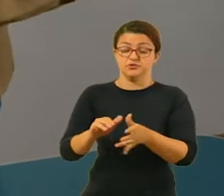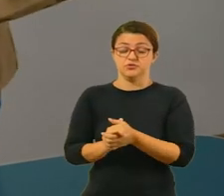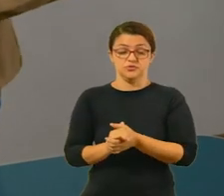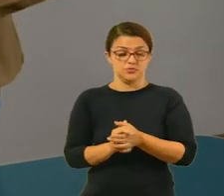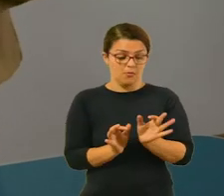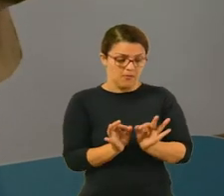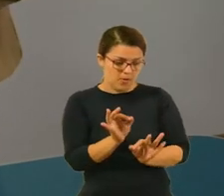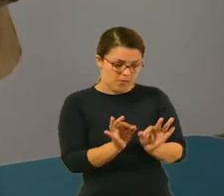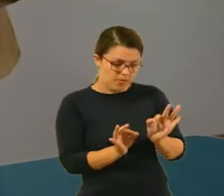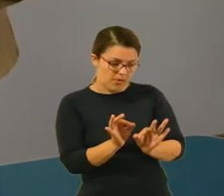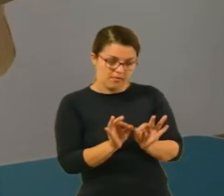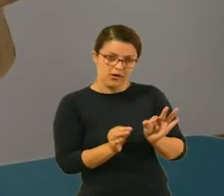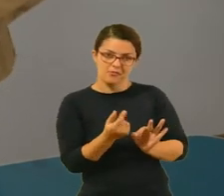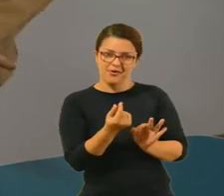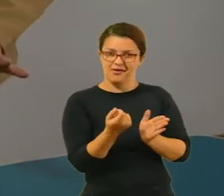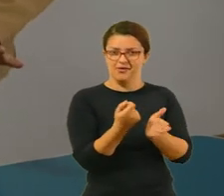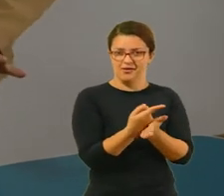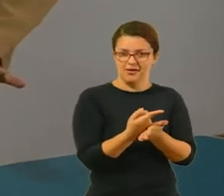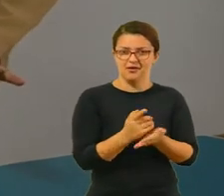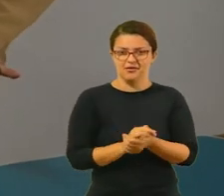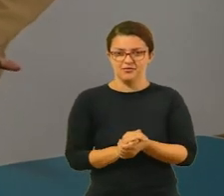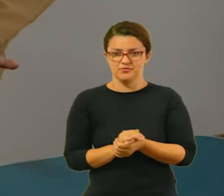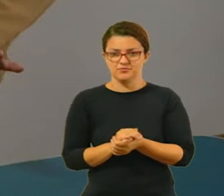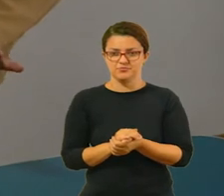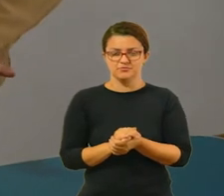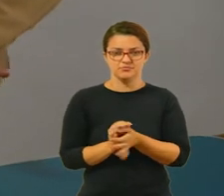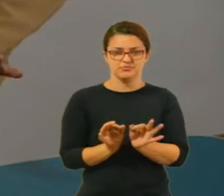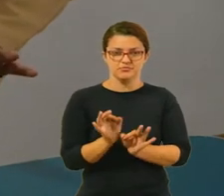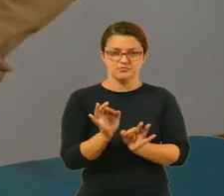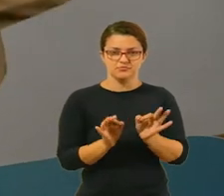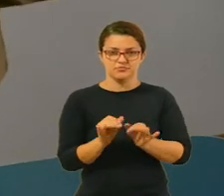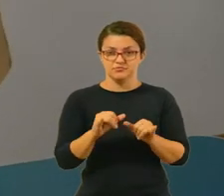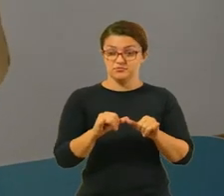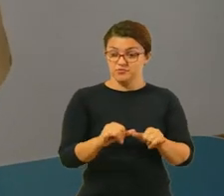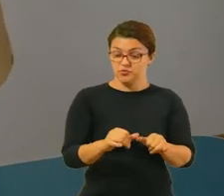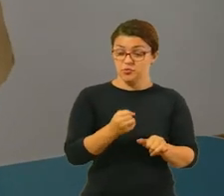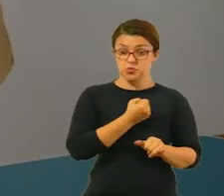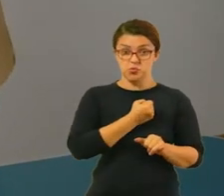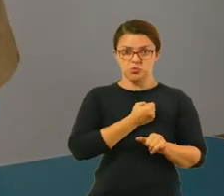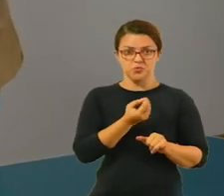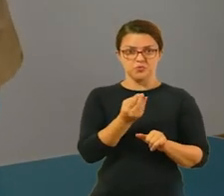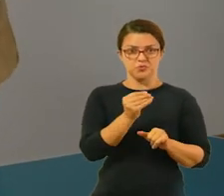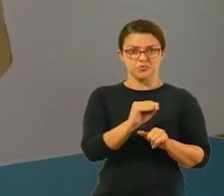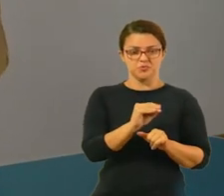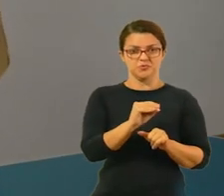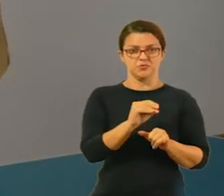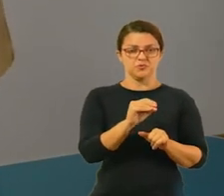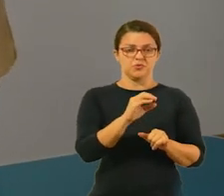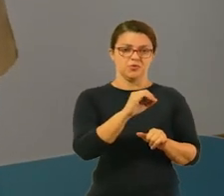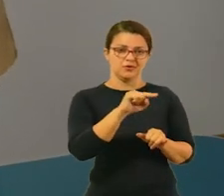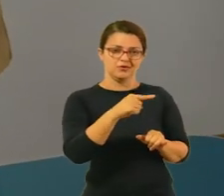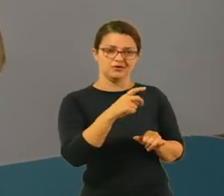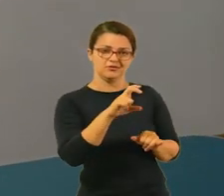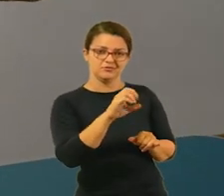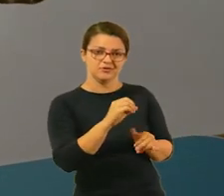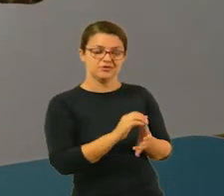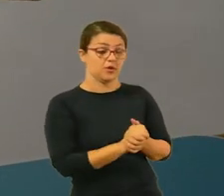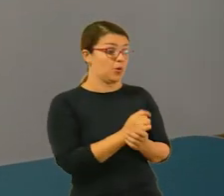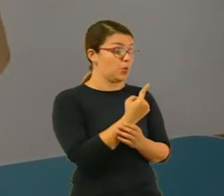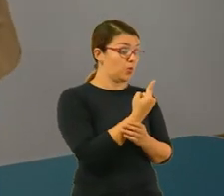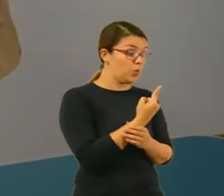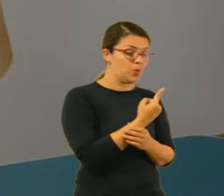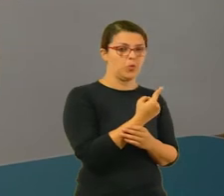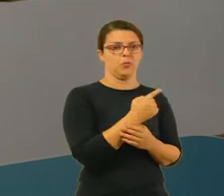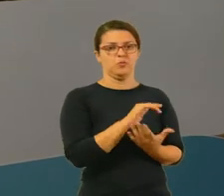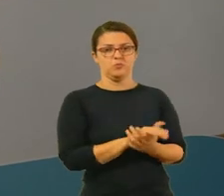Monte o mercadinho com preço. E aí a nossa sugestão é que você coloque o preço só de número inteiro e 50 centavos.